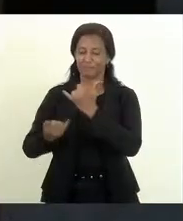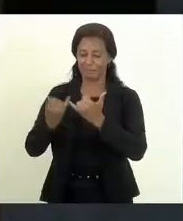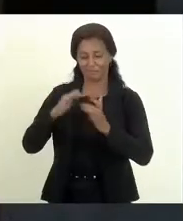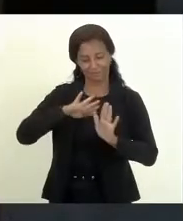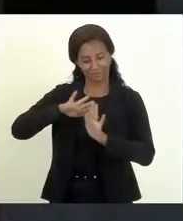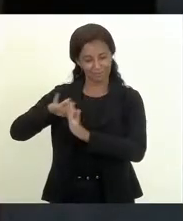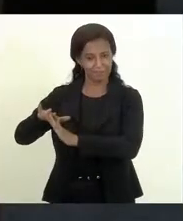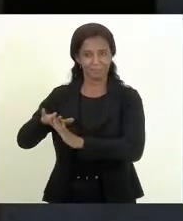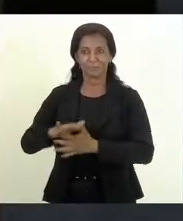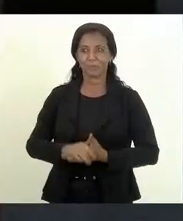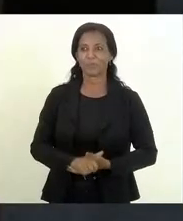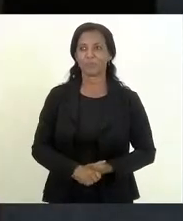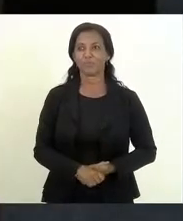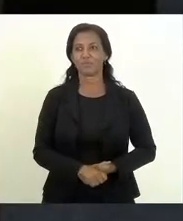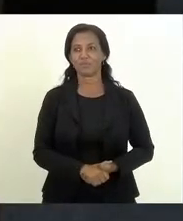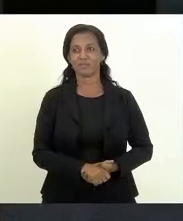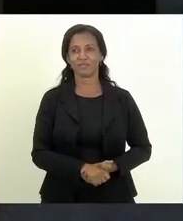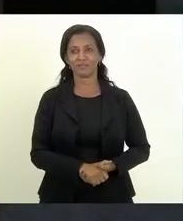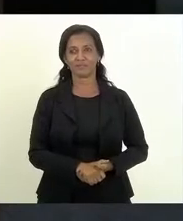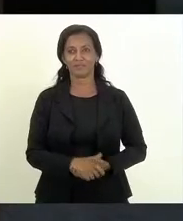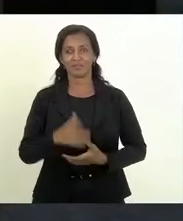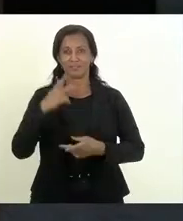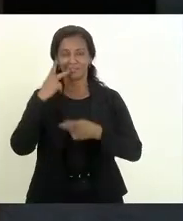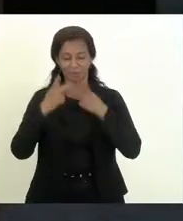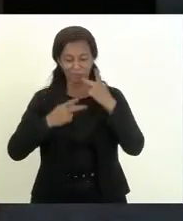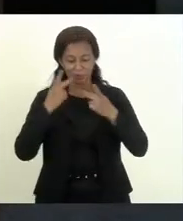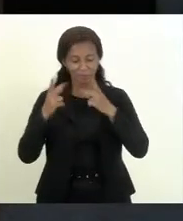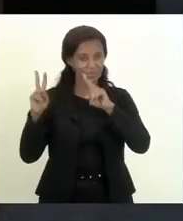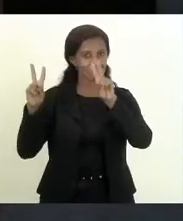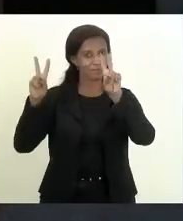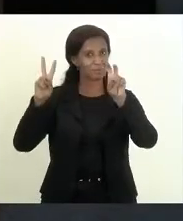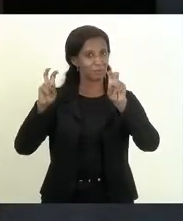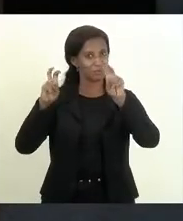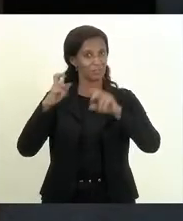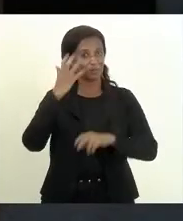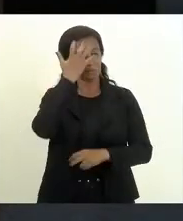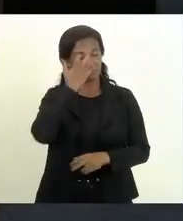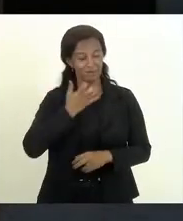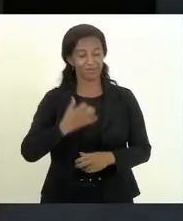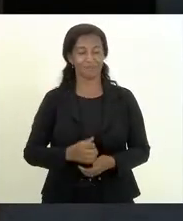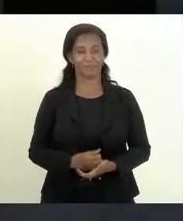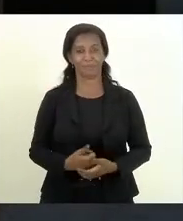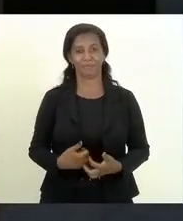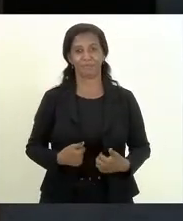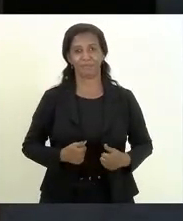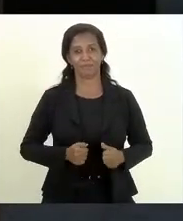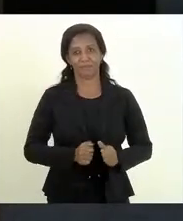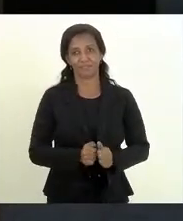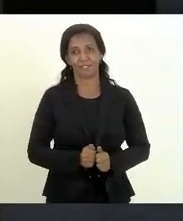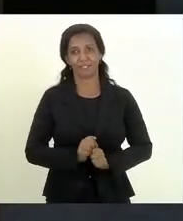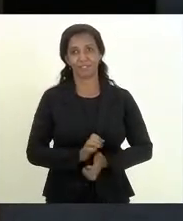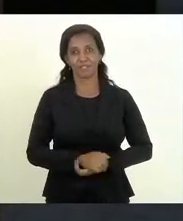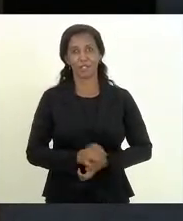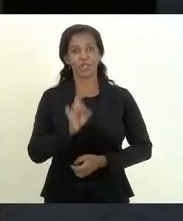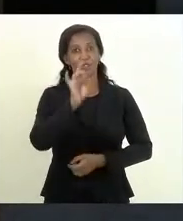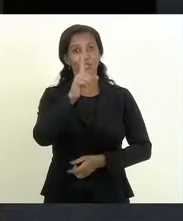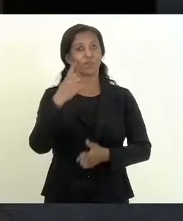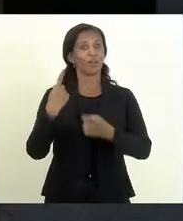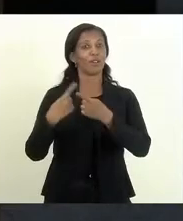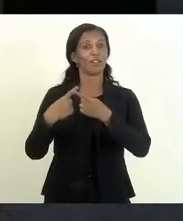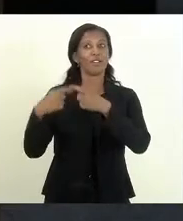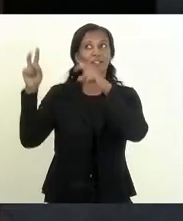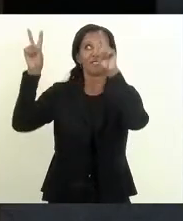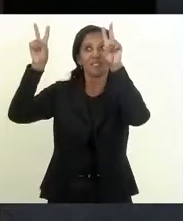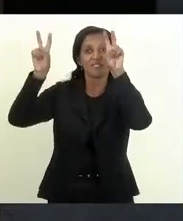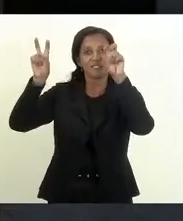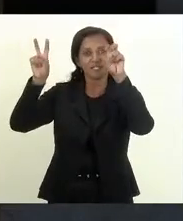parte, senhor presidente, a gente está falando de um assunto seríssimo. Só porque o título é